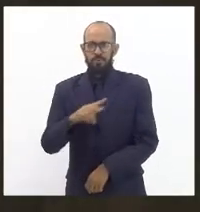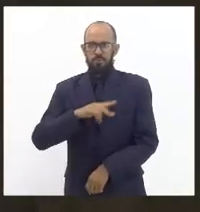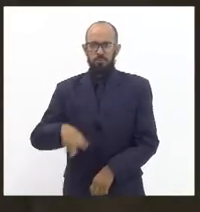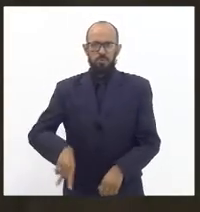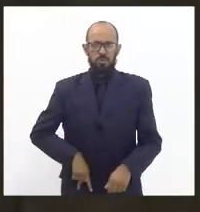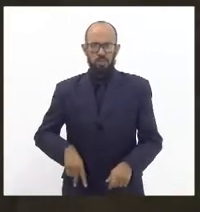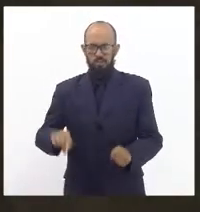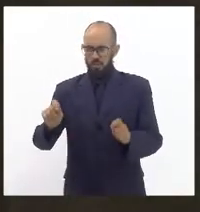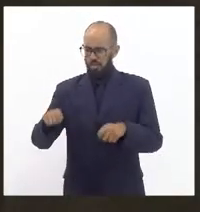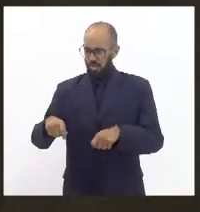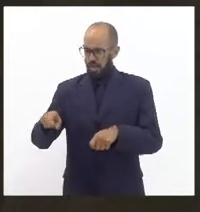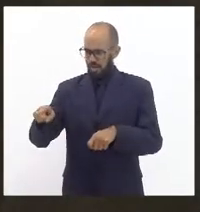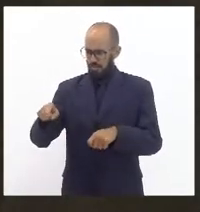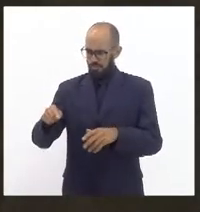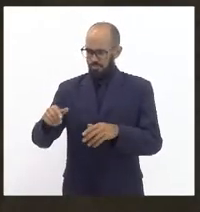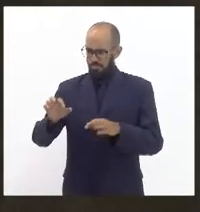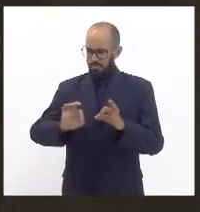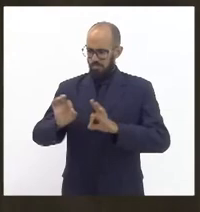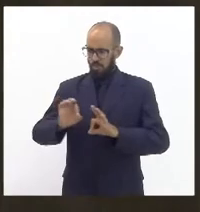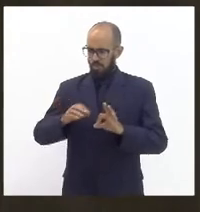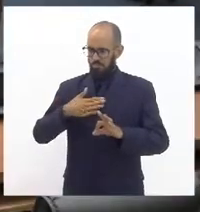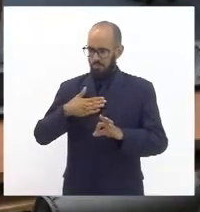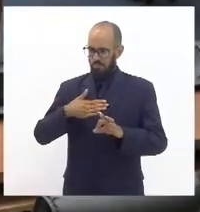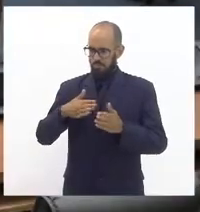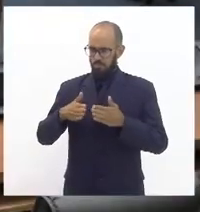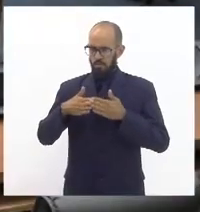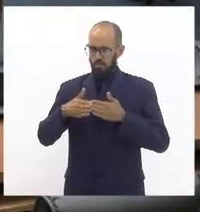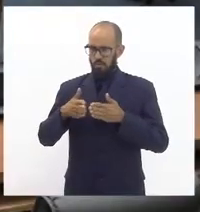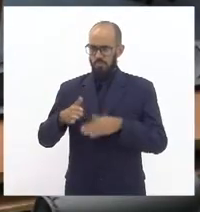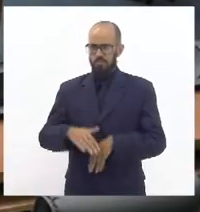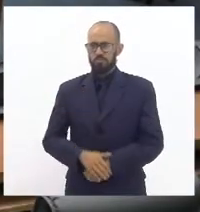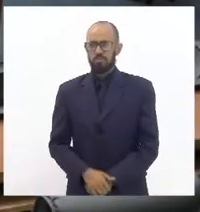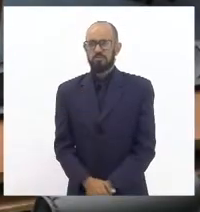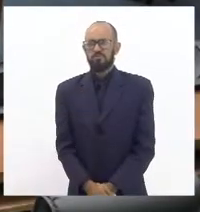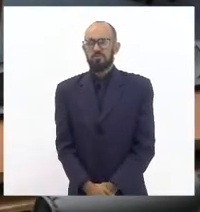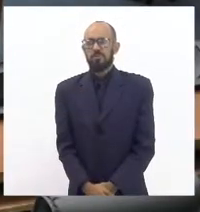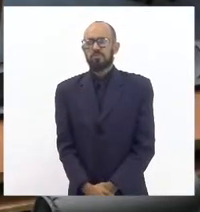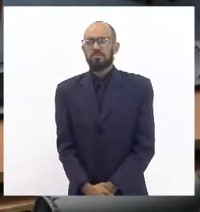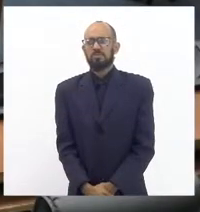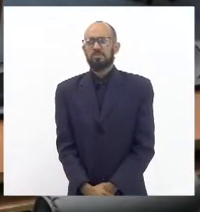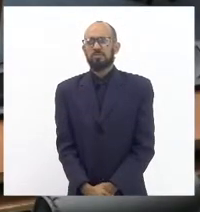possível me concede uma questão de ordem G1